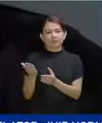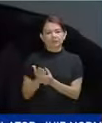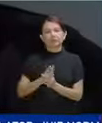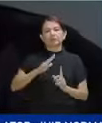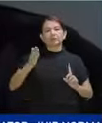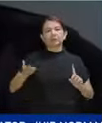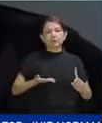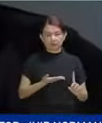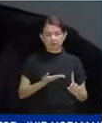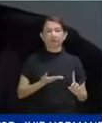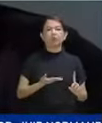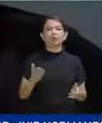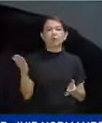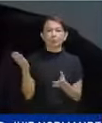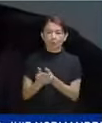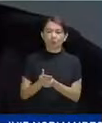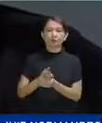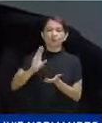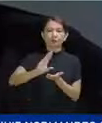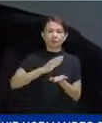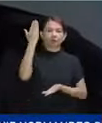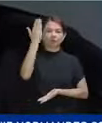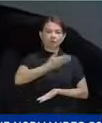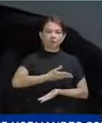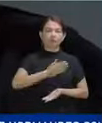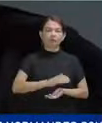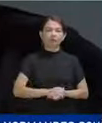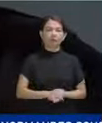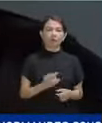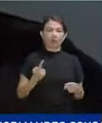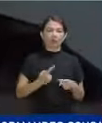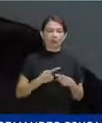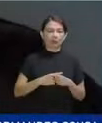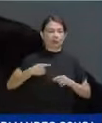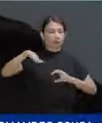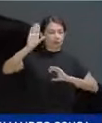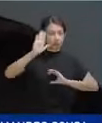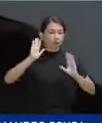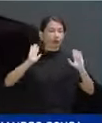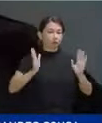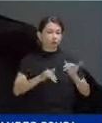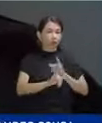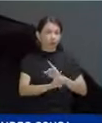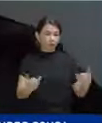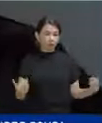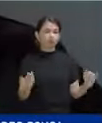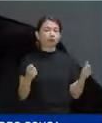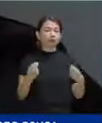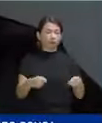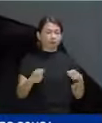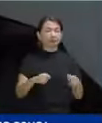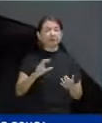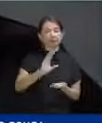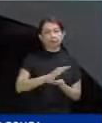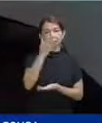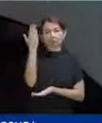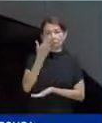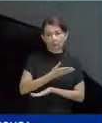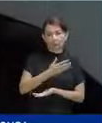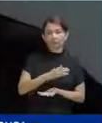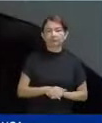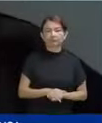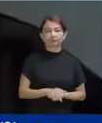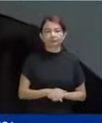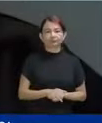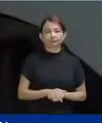contas, ela não é um ato processual, porque o candidato já declara que deve prestar conta, mesmo